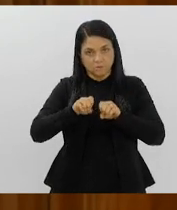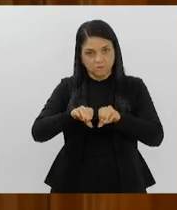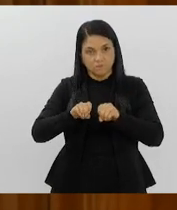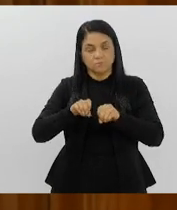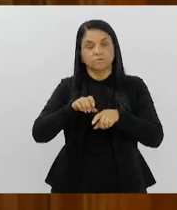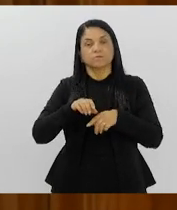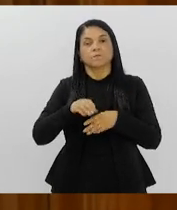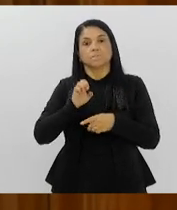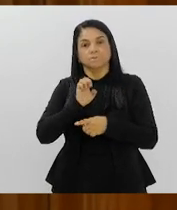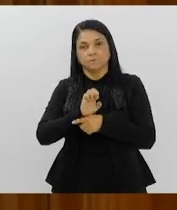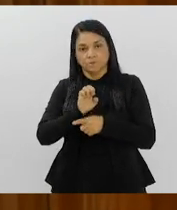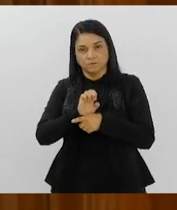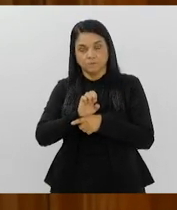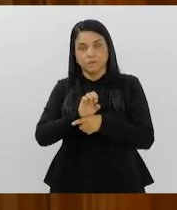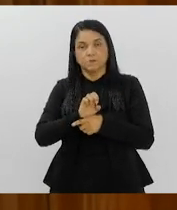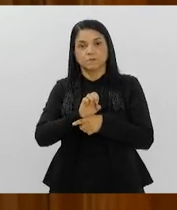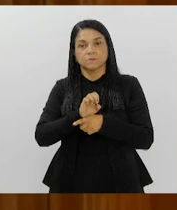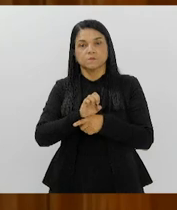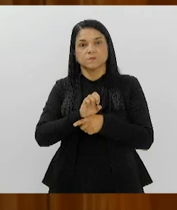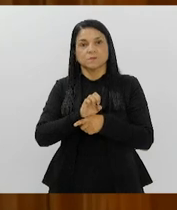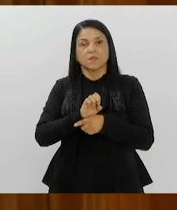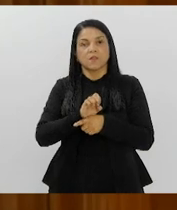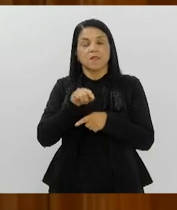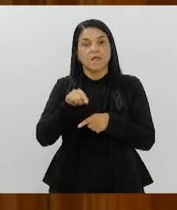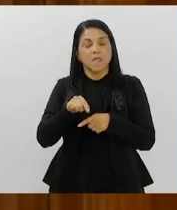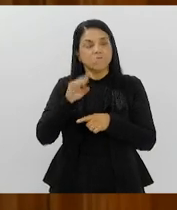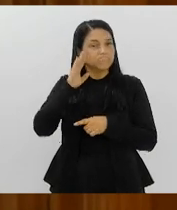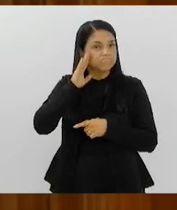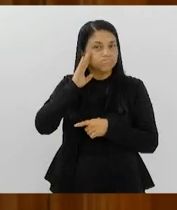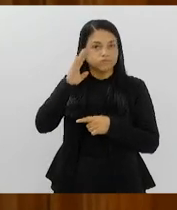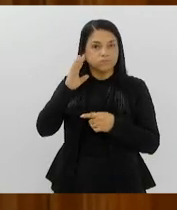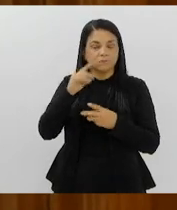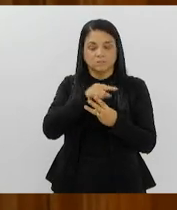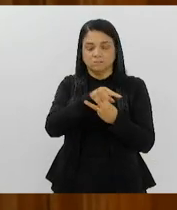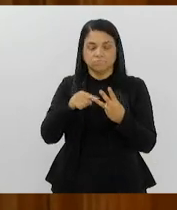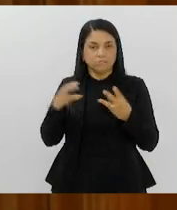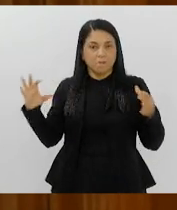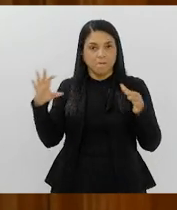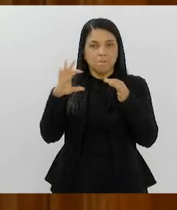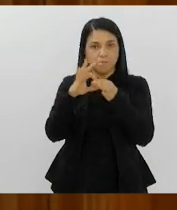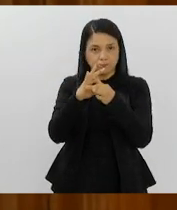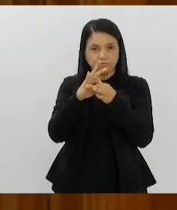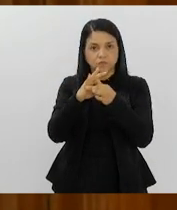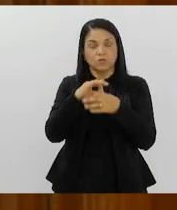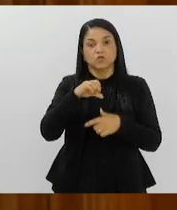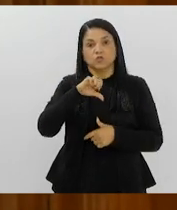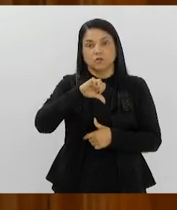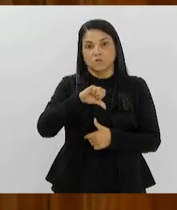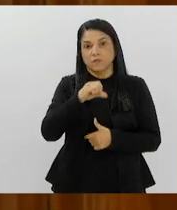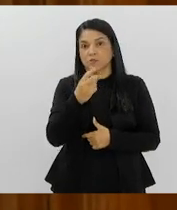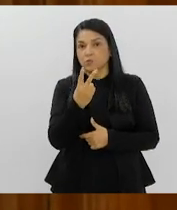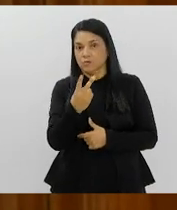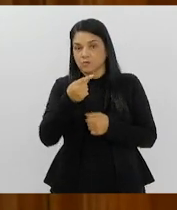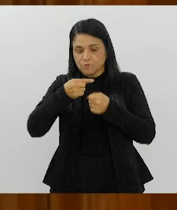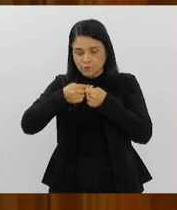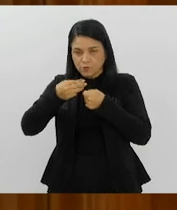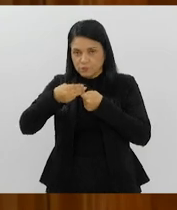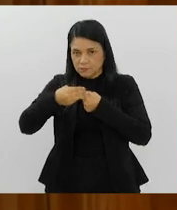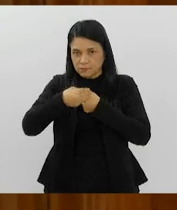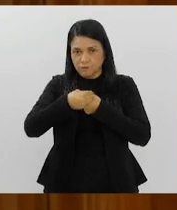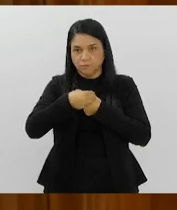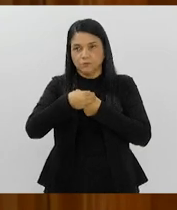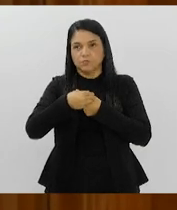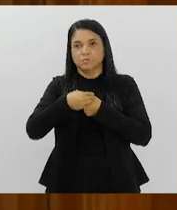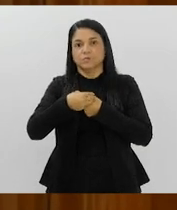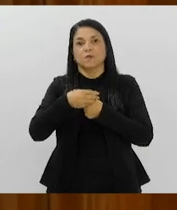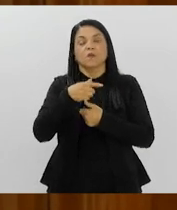Educação, ela é a capilaridade. Né? Então, estamos presentes nos 92 municípios aqui do Rio de Janeiro. Perdão, nos